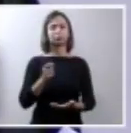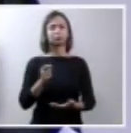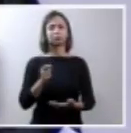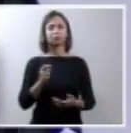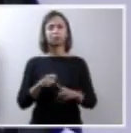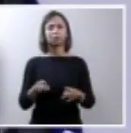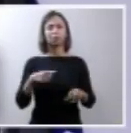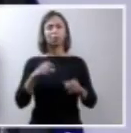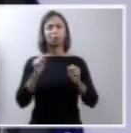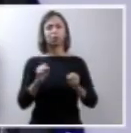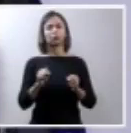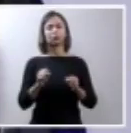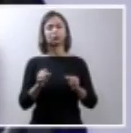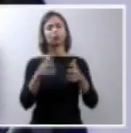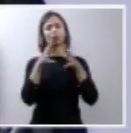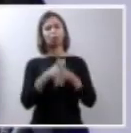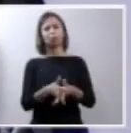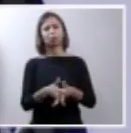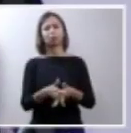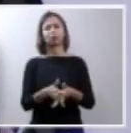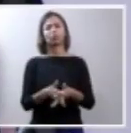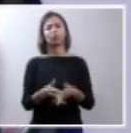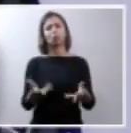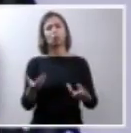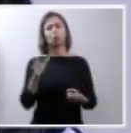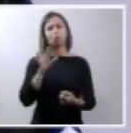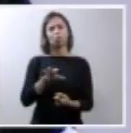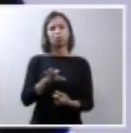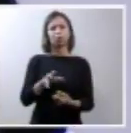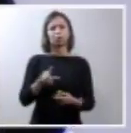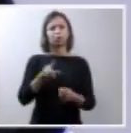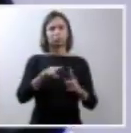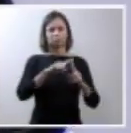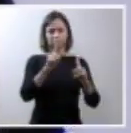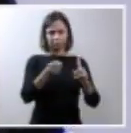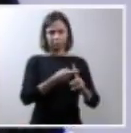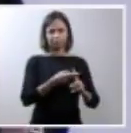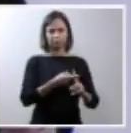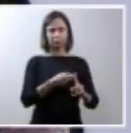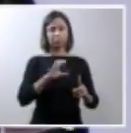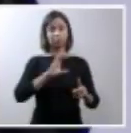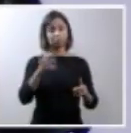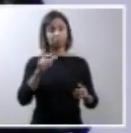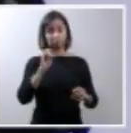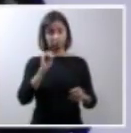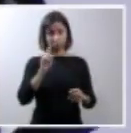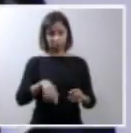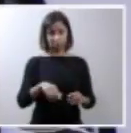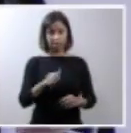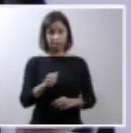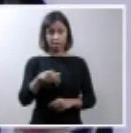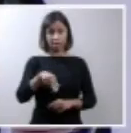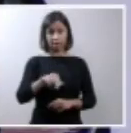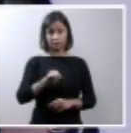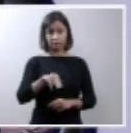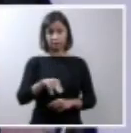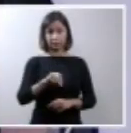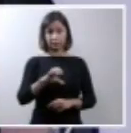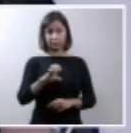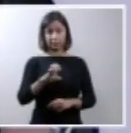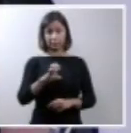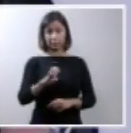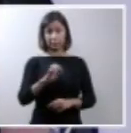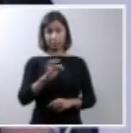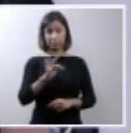possa implicar compelir a gestantes no caso de anencéfalo a